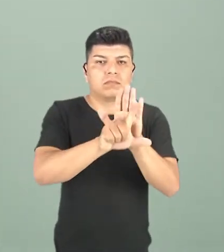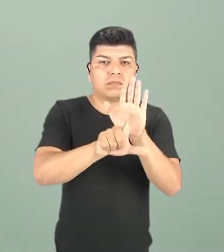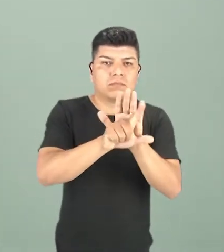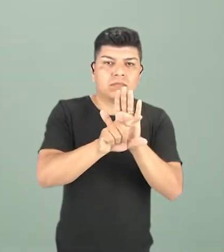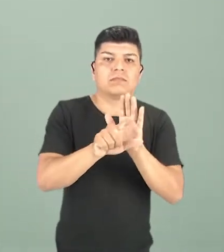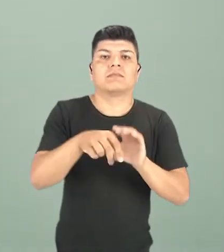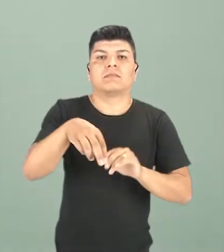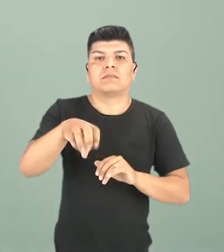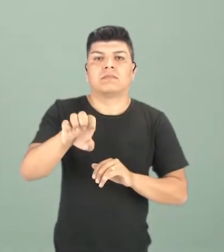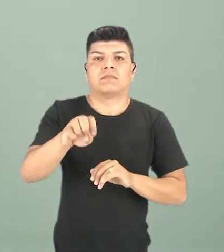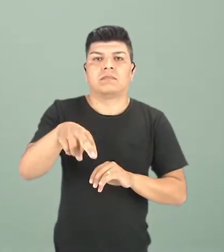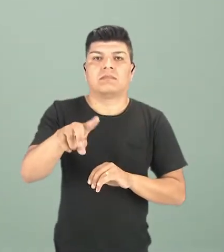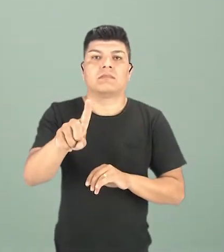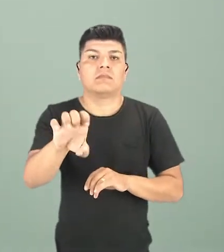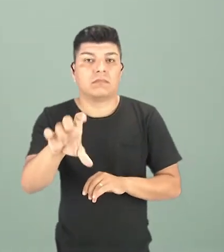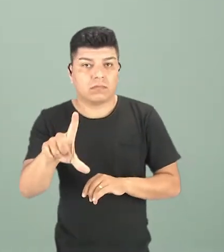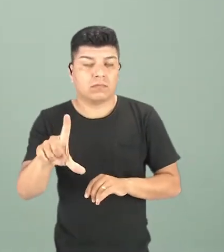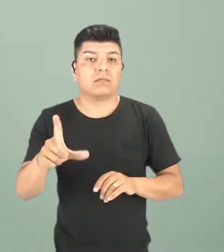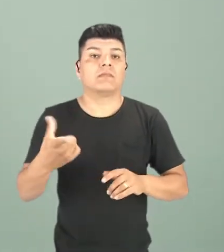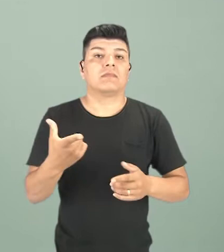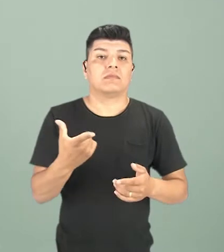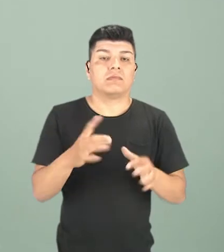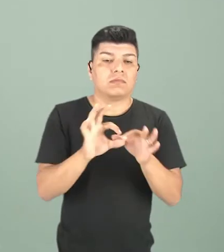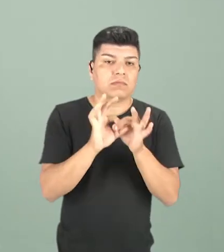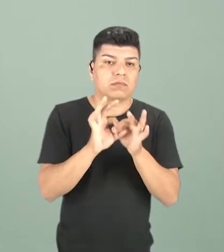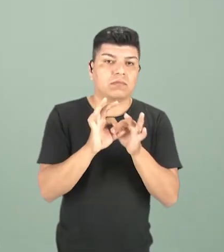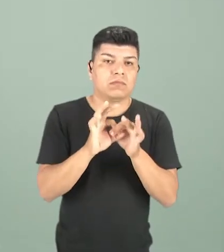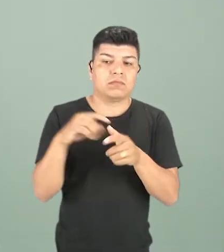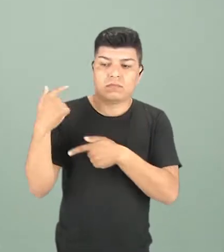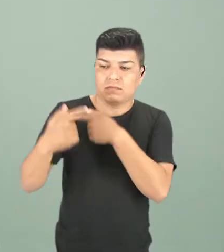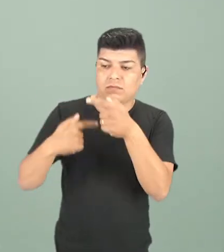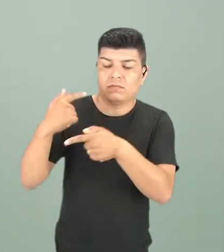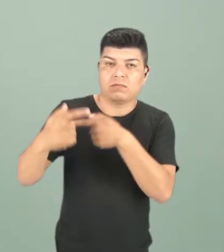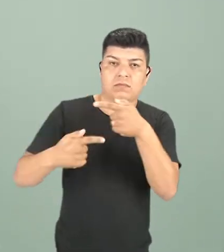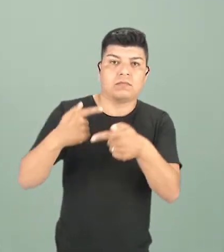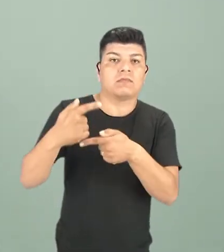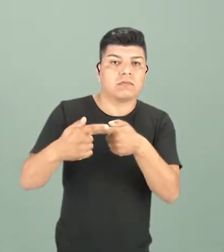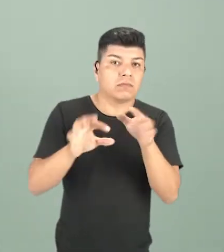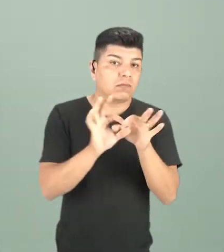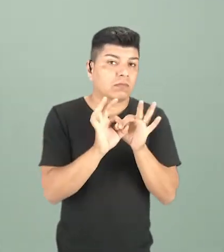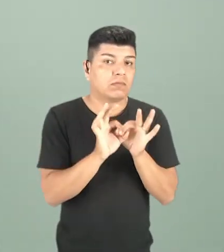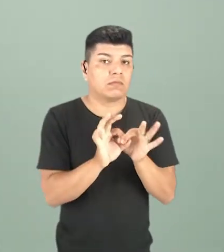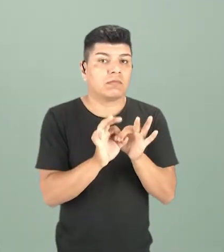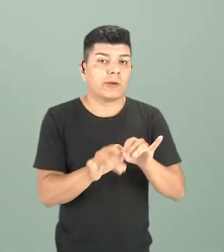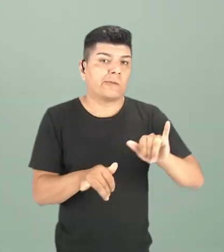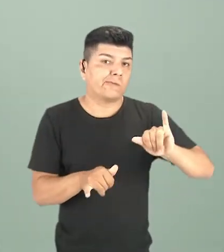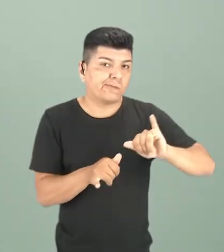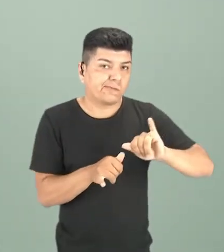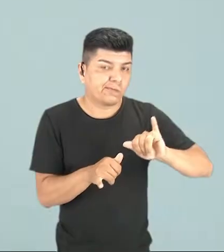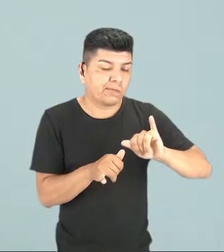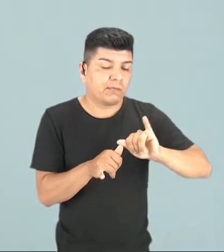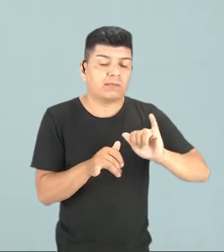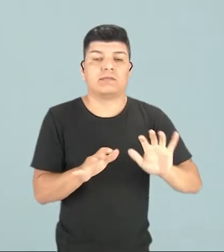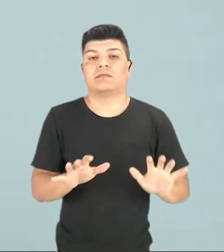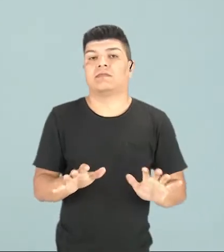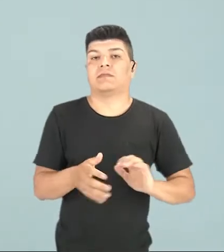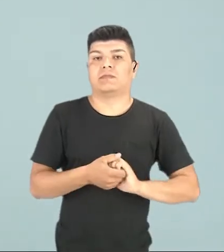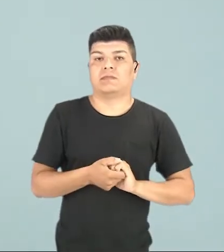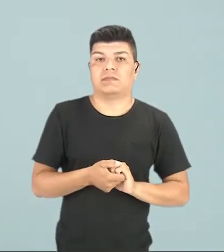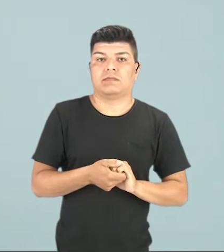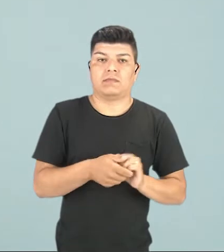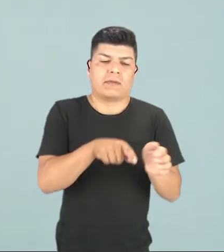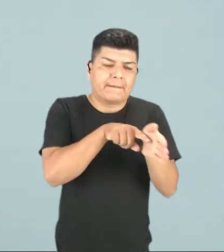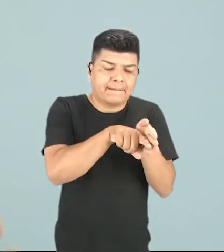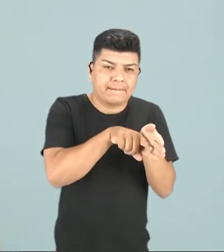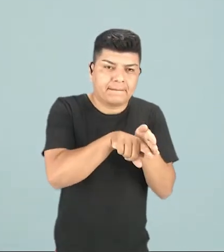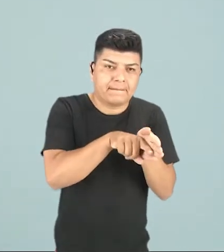ligada ao sexo, tá? É importante também, nesse meio tempo, vocês acessarem nos livros e conteúdos a segunda lei de